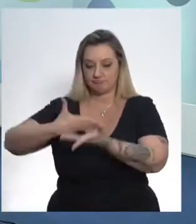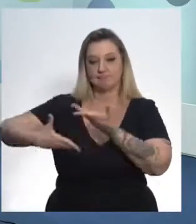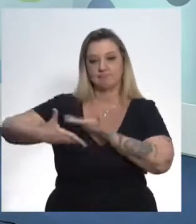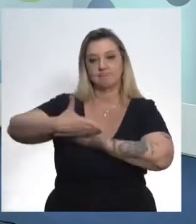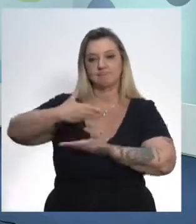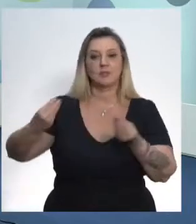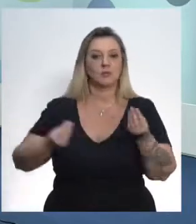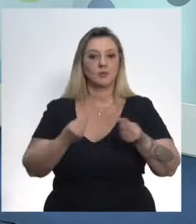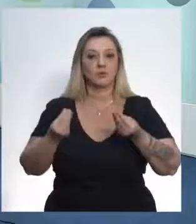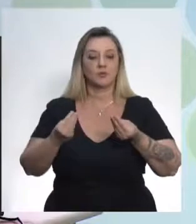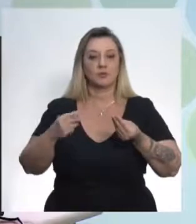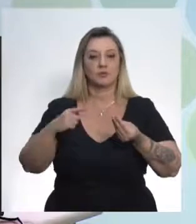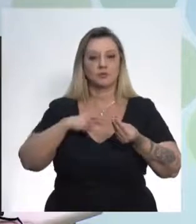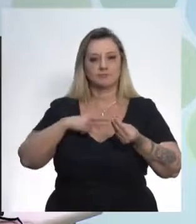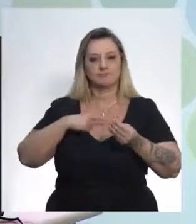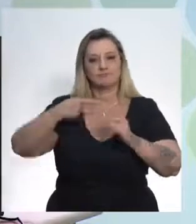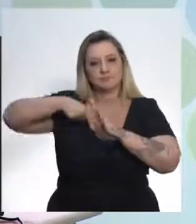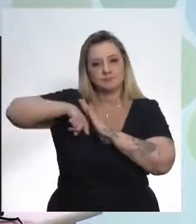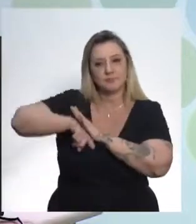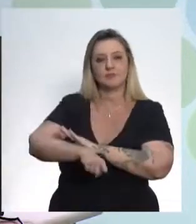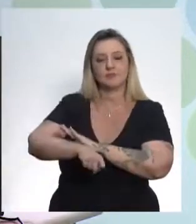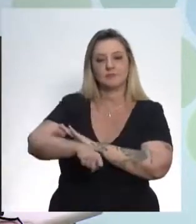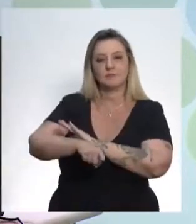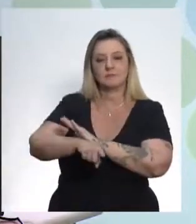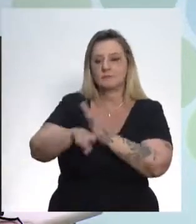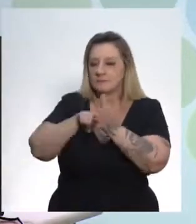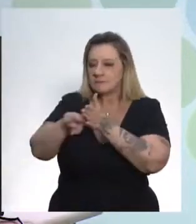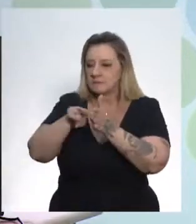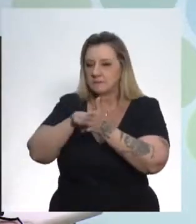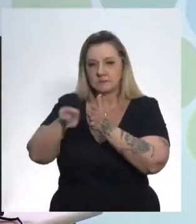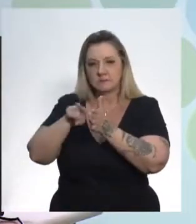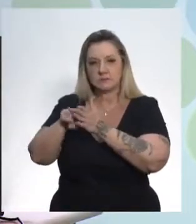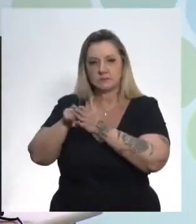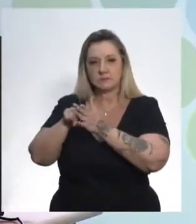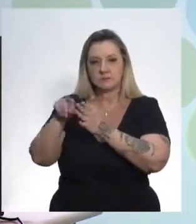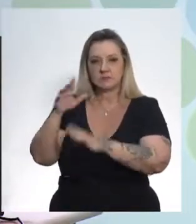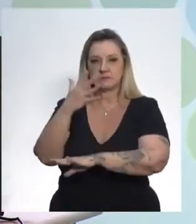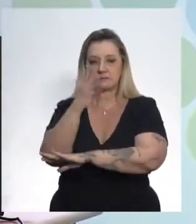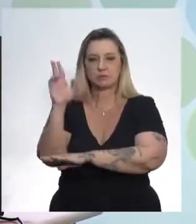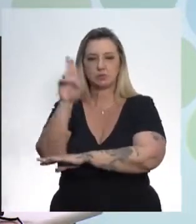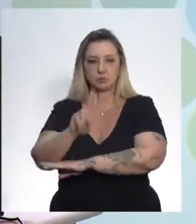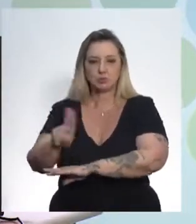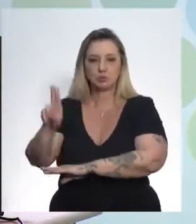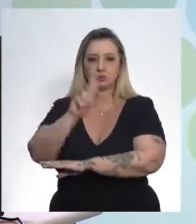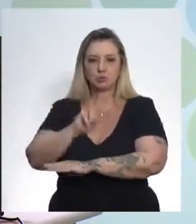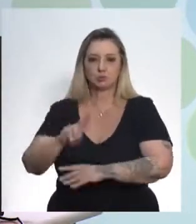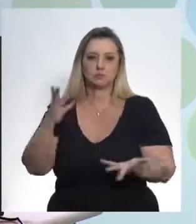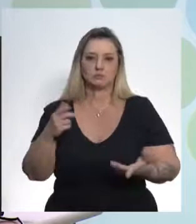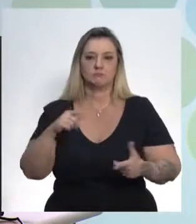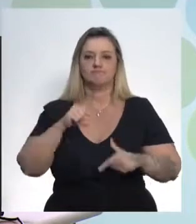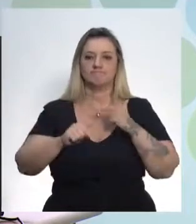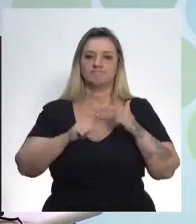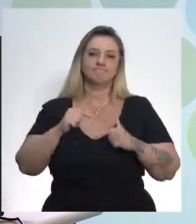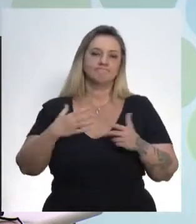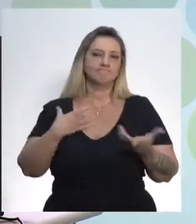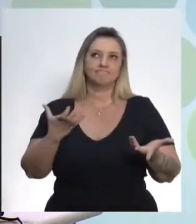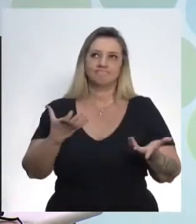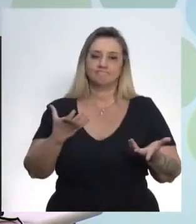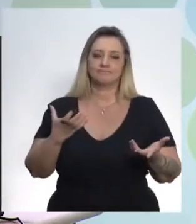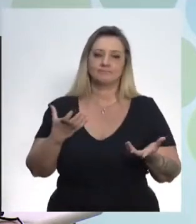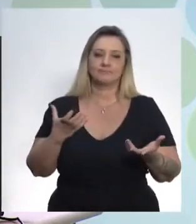quanto a gente tem intensificado a exploração e trabalhado aí de uma